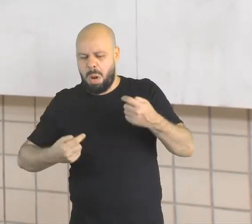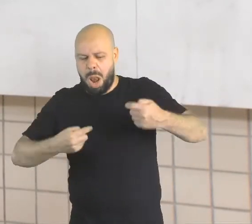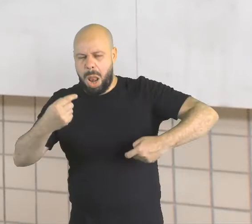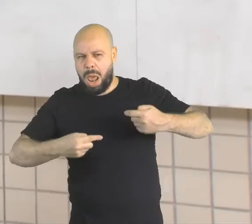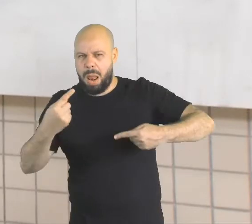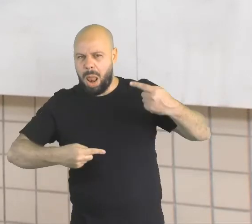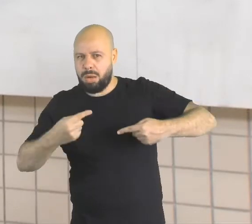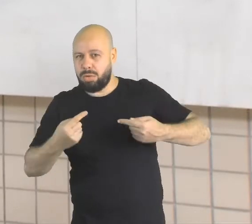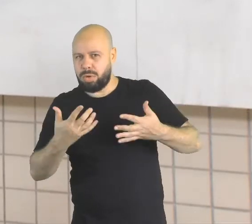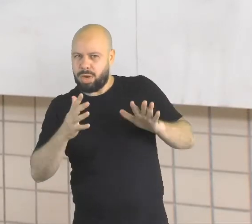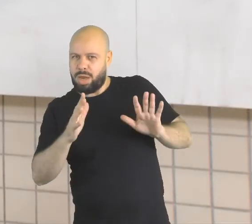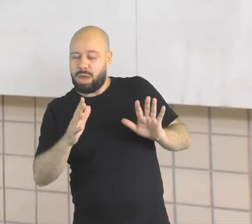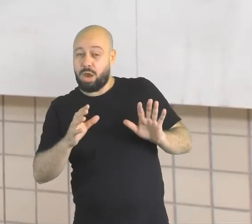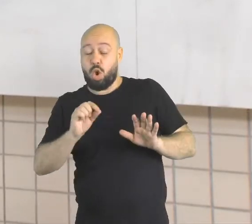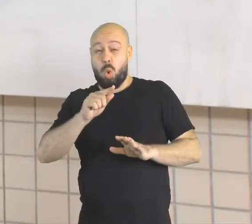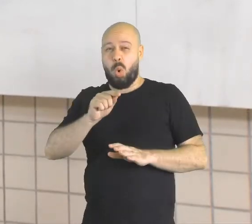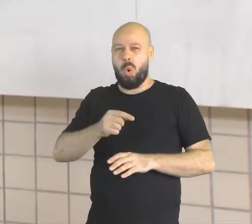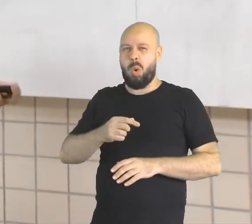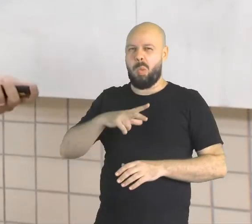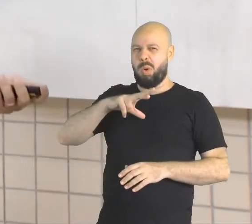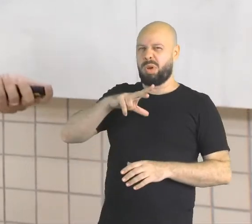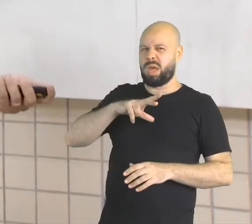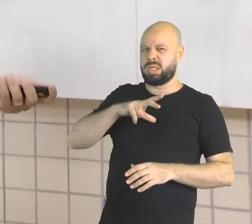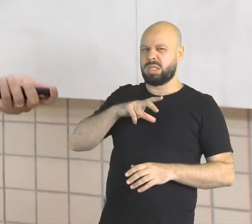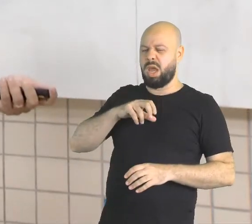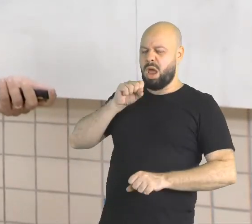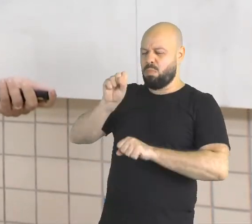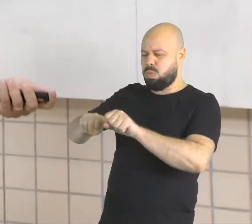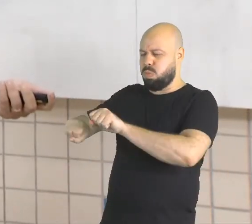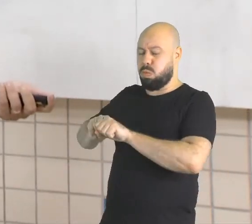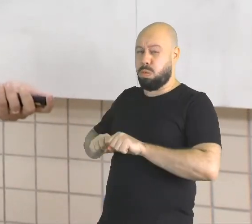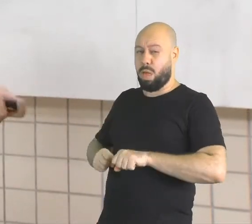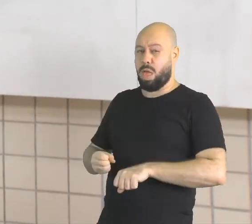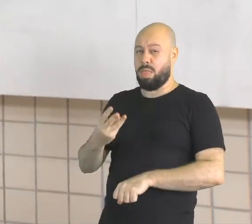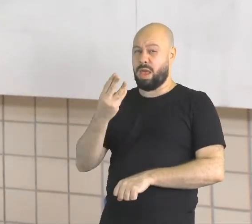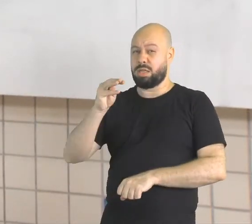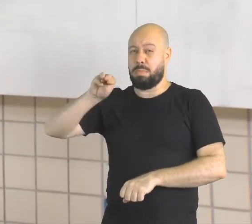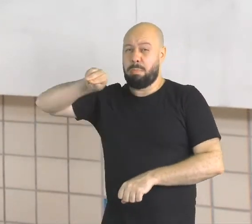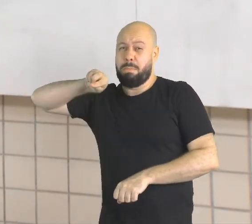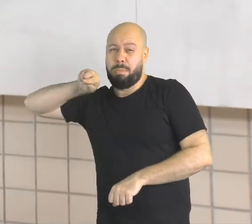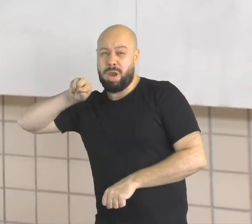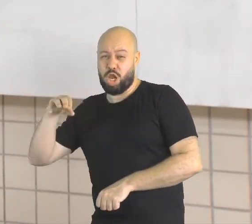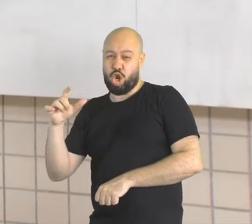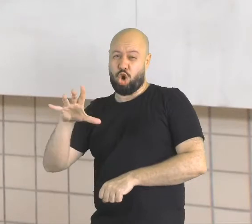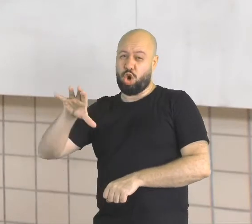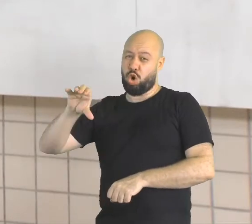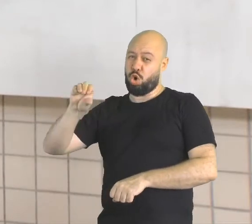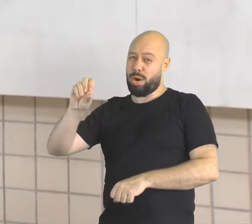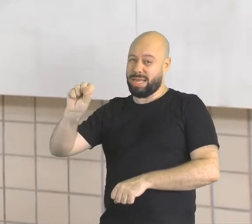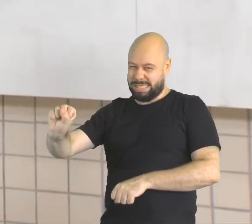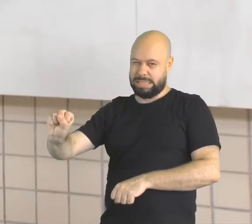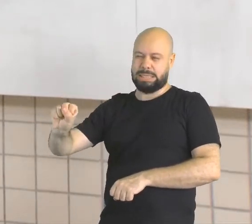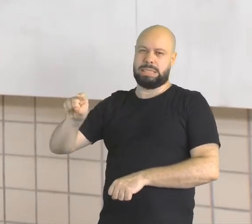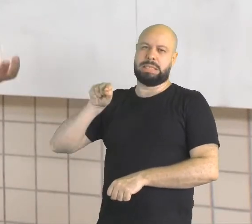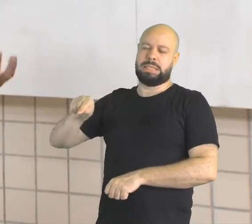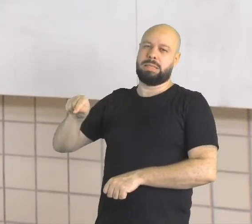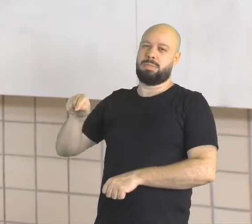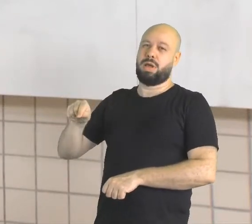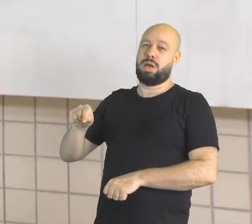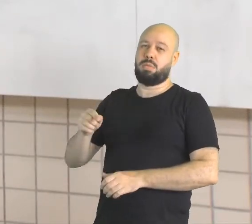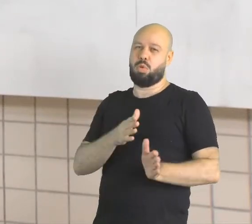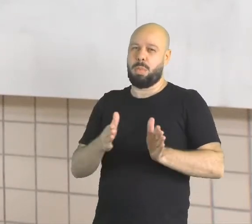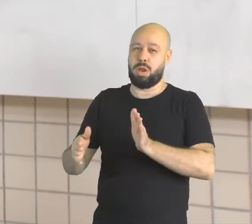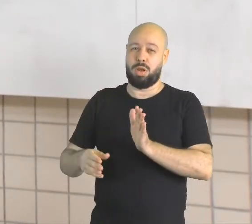ou o português que exterminou mais de 3 milhões de nativos do nosso Brasil durante